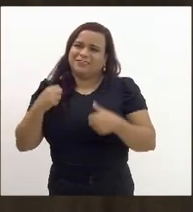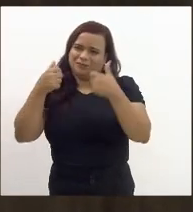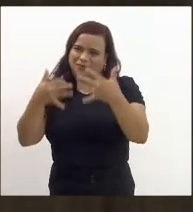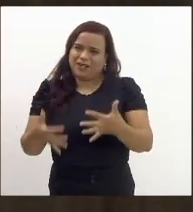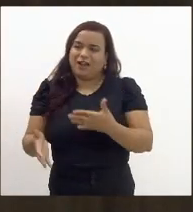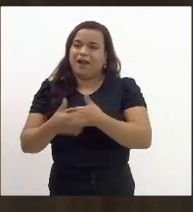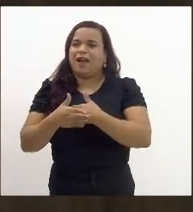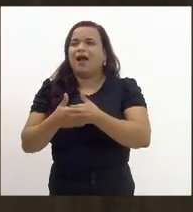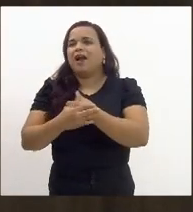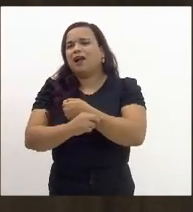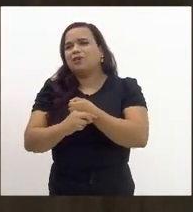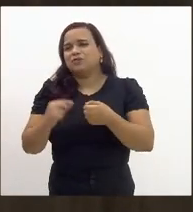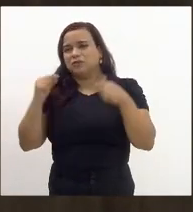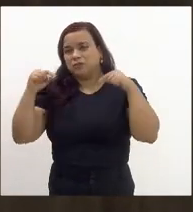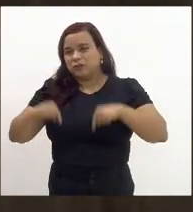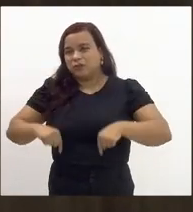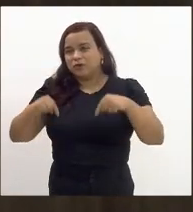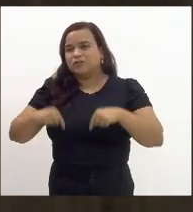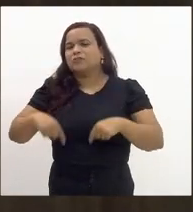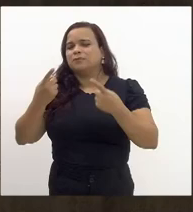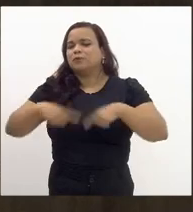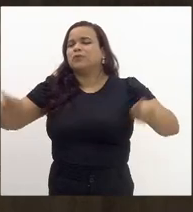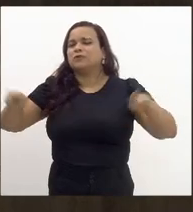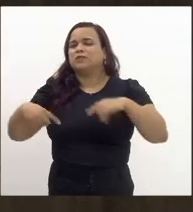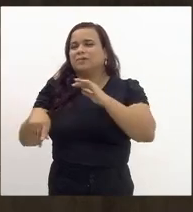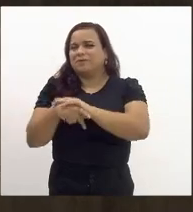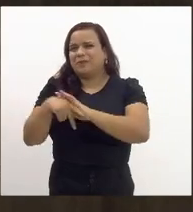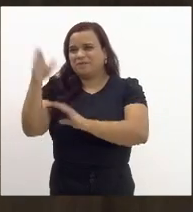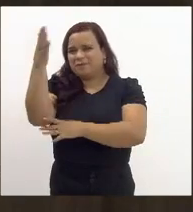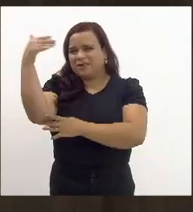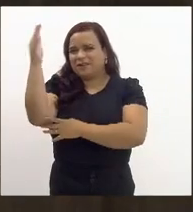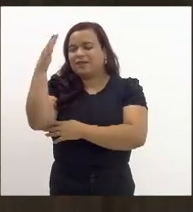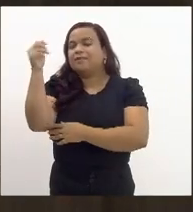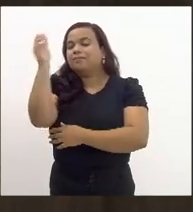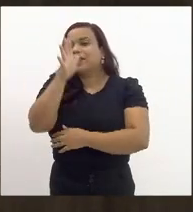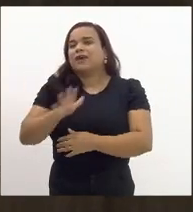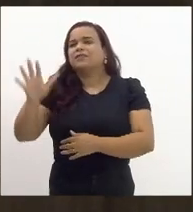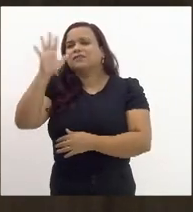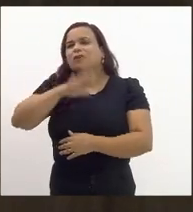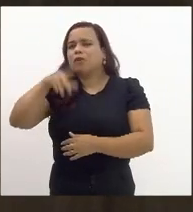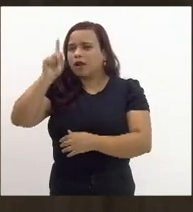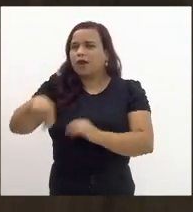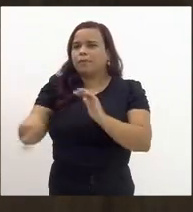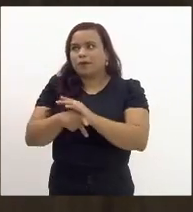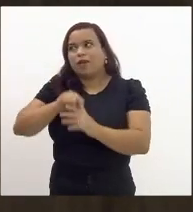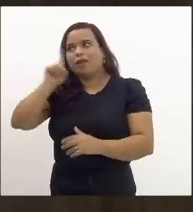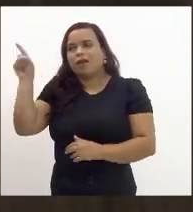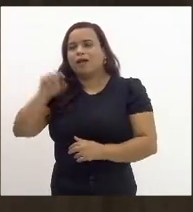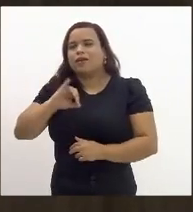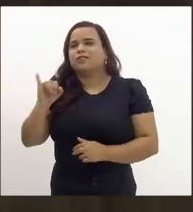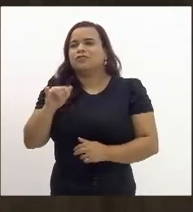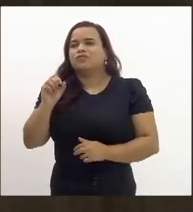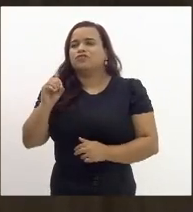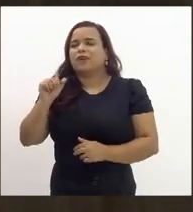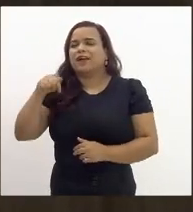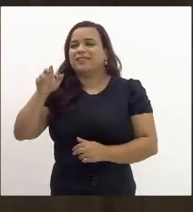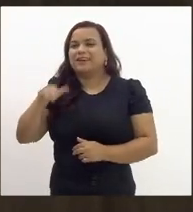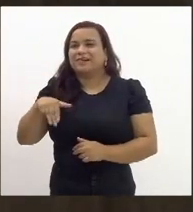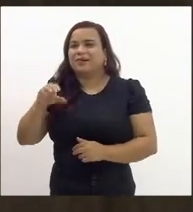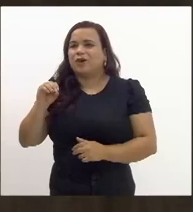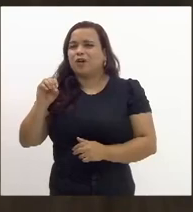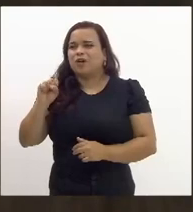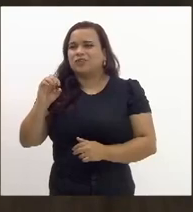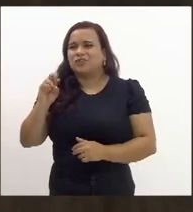do atual Hino Nacional Brasileiro é o patiense e Joaquim Osório Duque Estrada. Então, esse